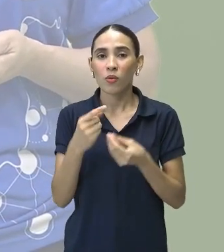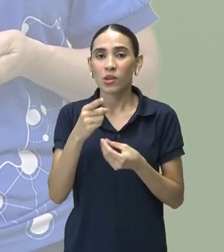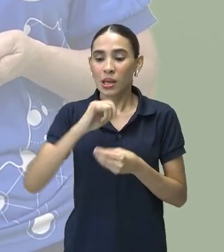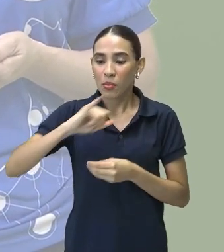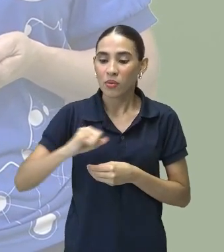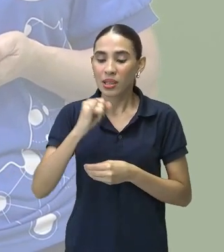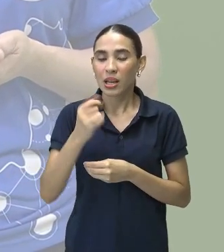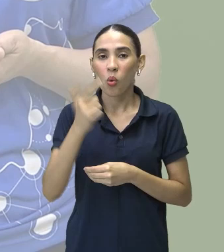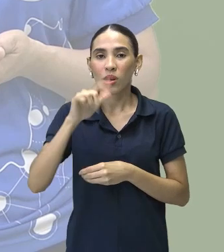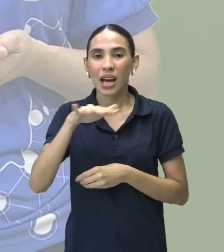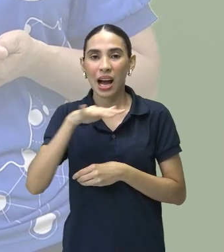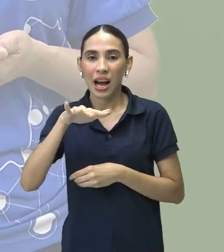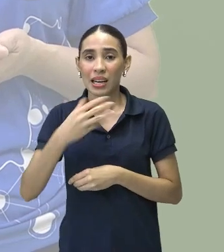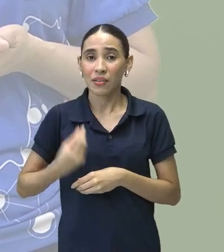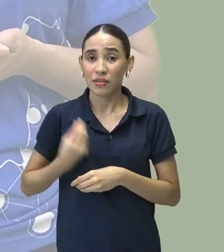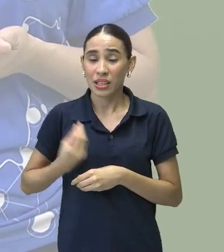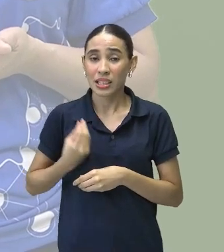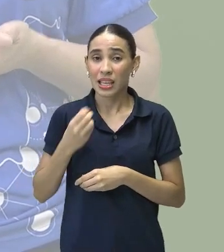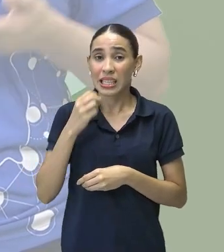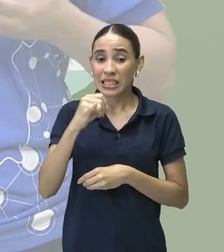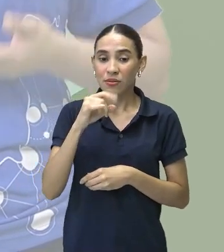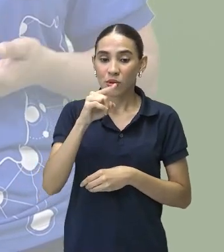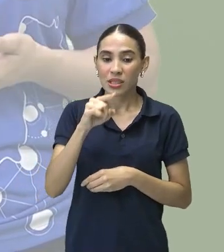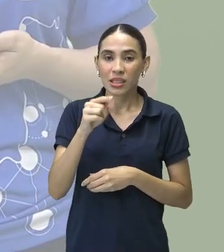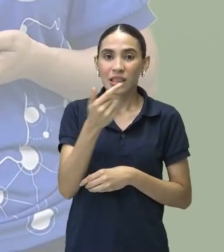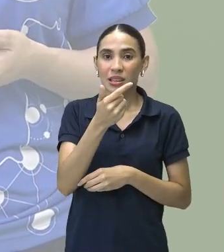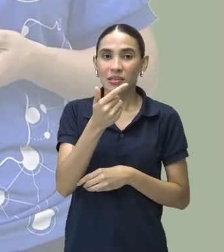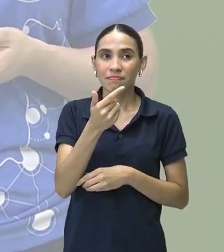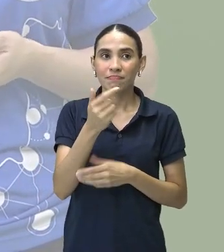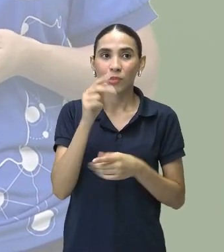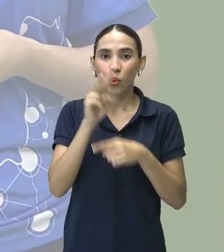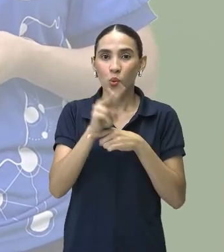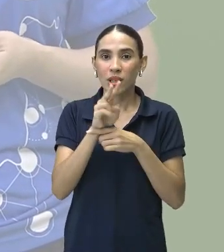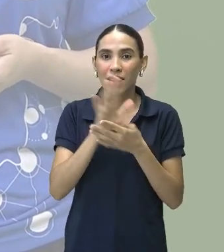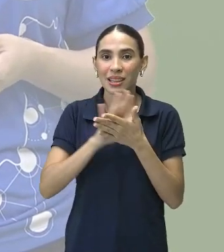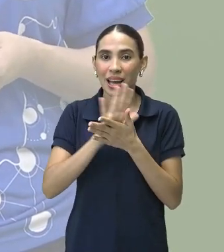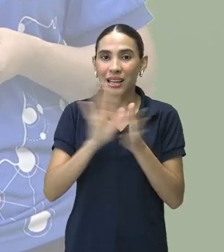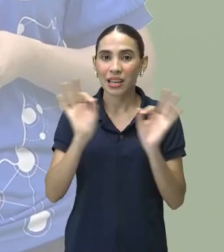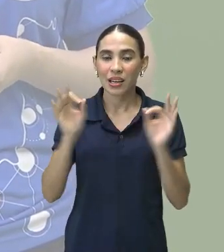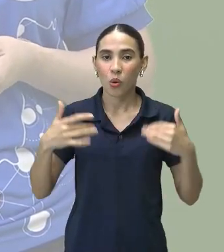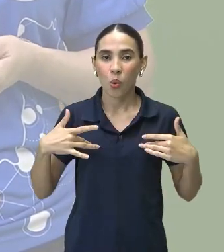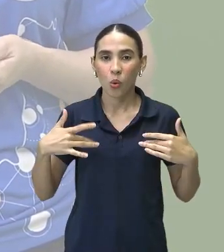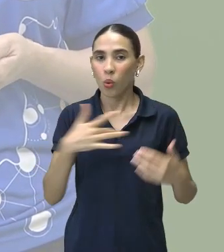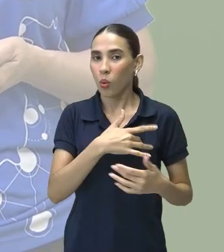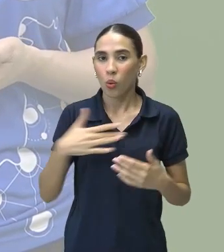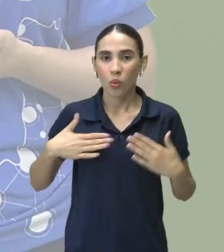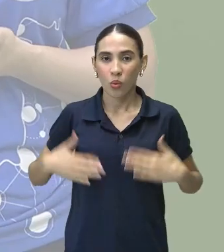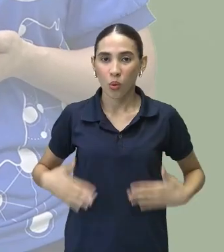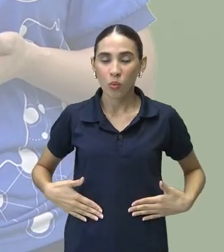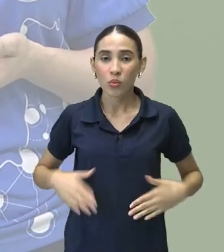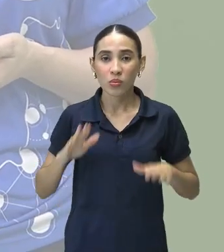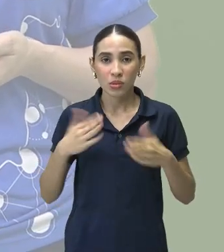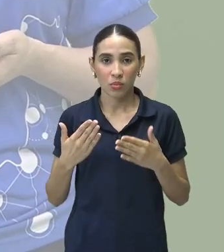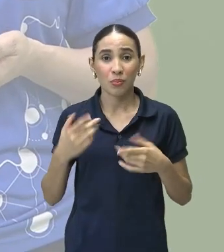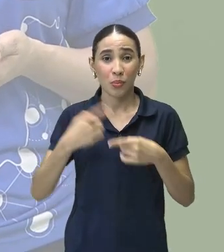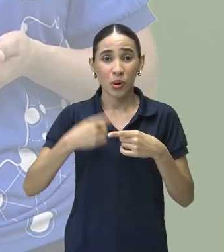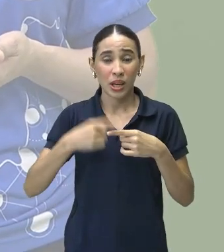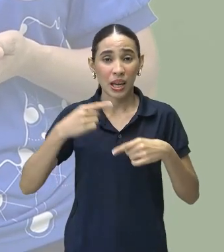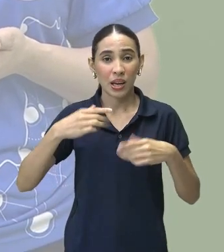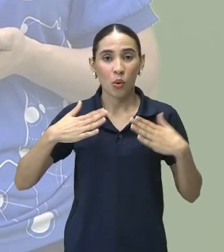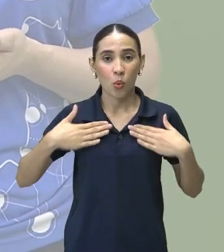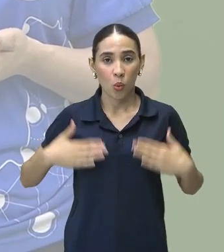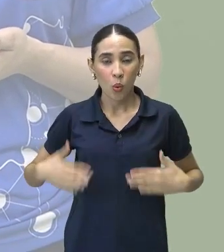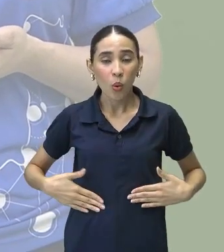vida se você não está cuidando do seu corpo, né, da sua máquina? Que o nosso corpo é uma máquina biológica, mas é. E em